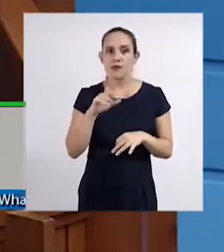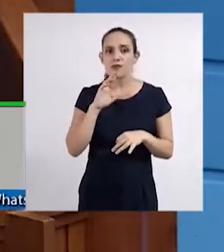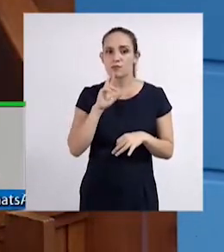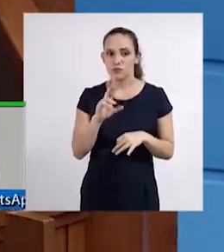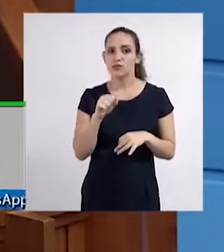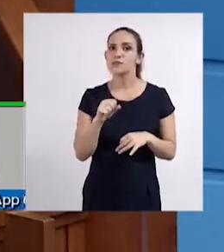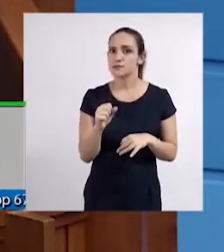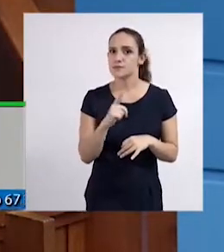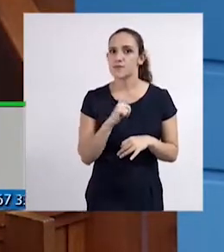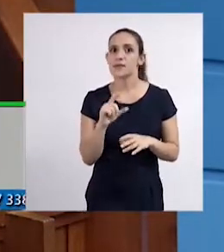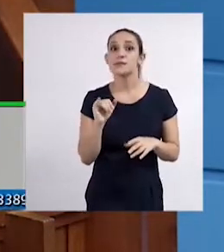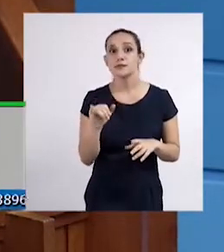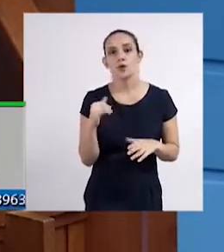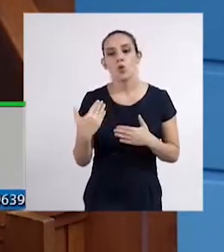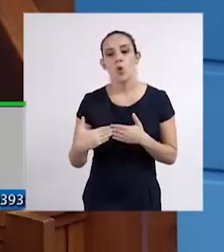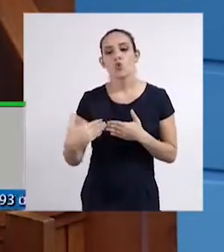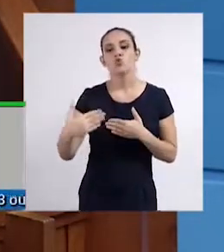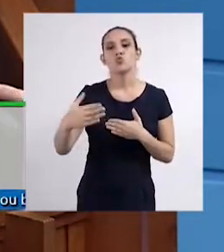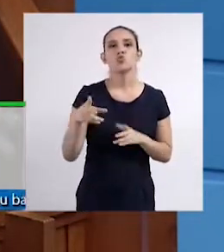avaliação.